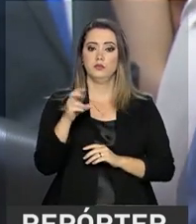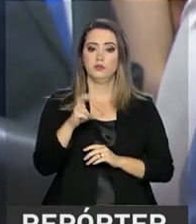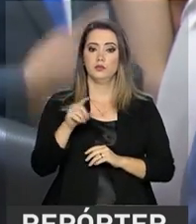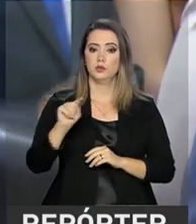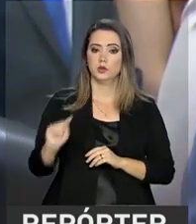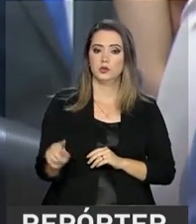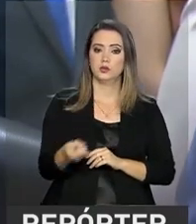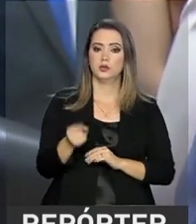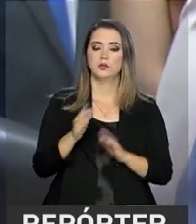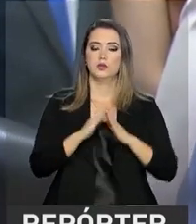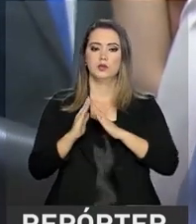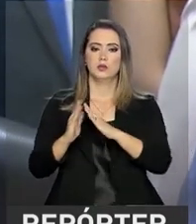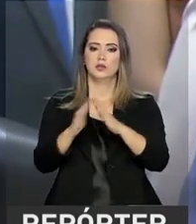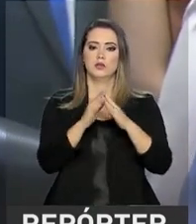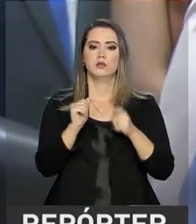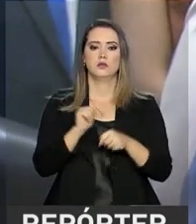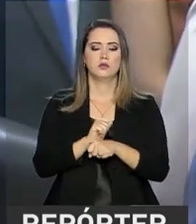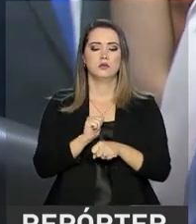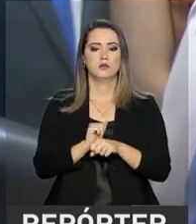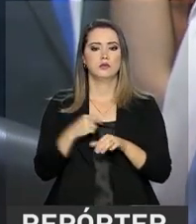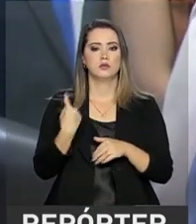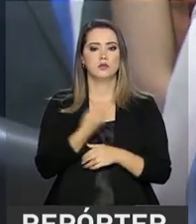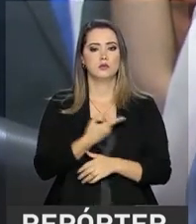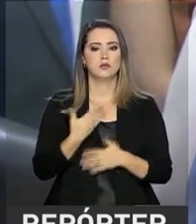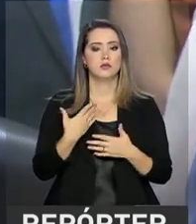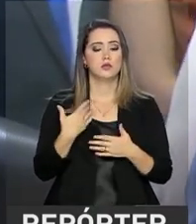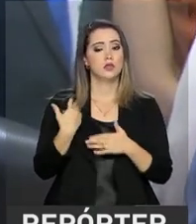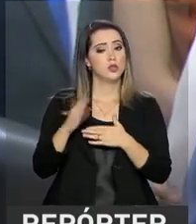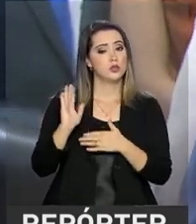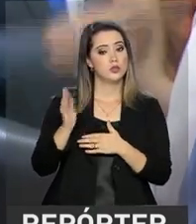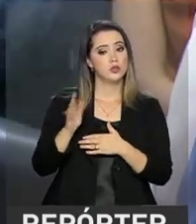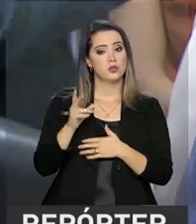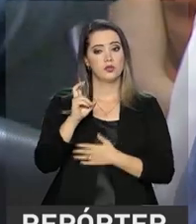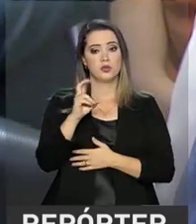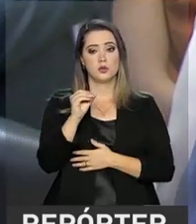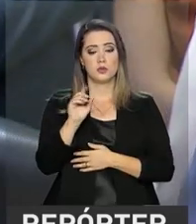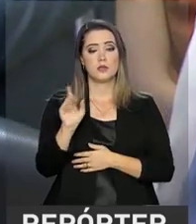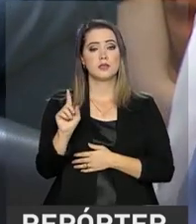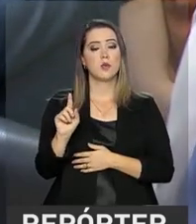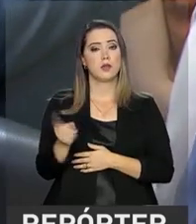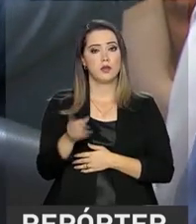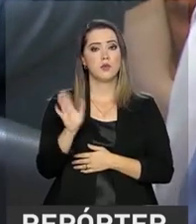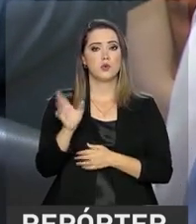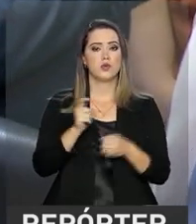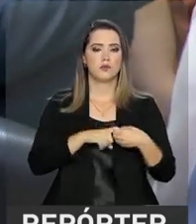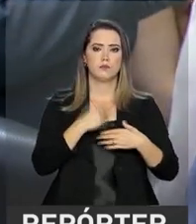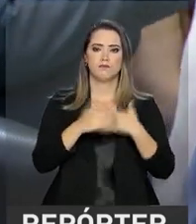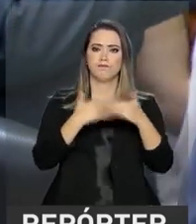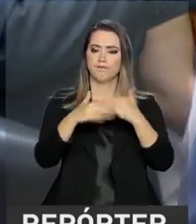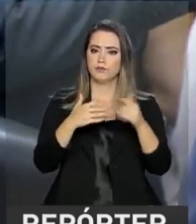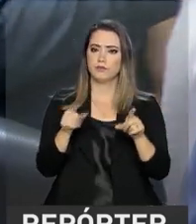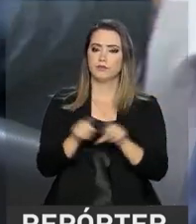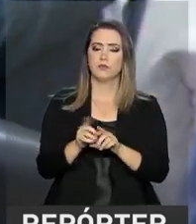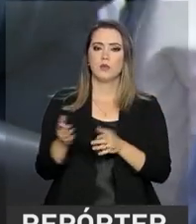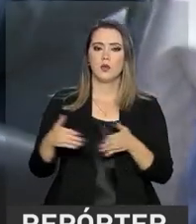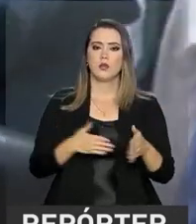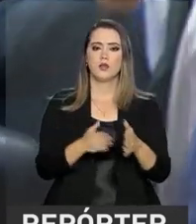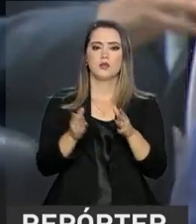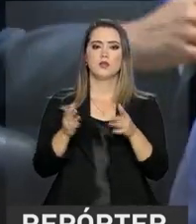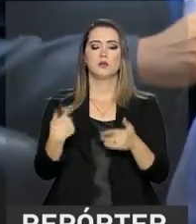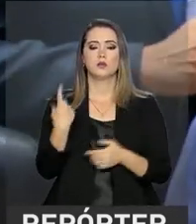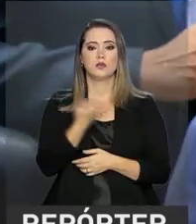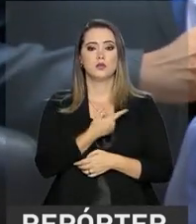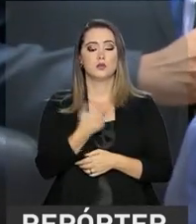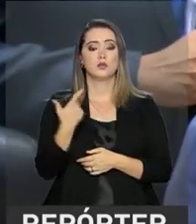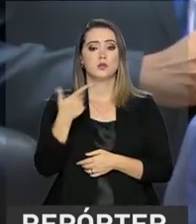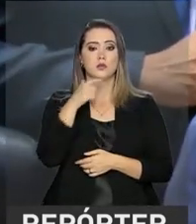habitacionais paralisadas nós estamos em aproximadamente 50 mil já tomadas no caminho para que consigamos este ano